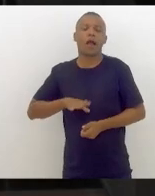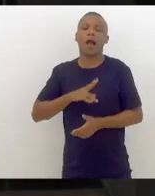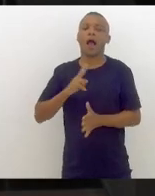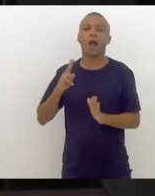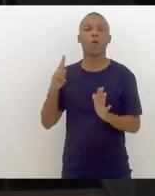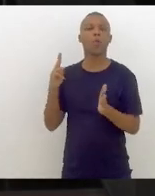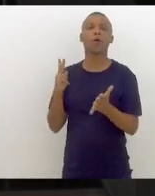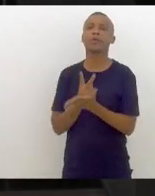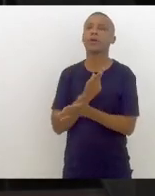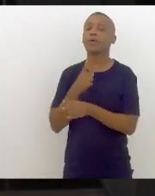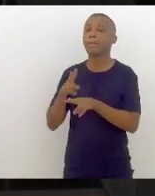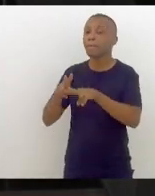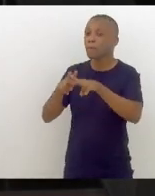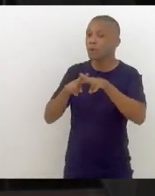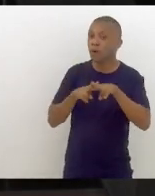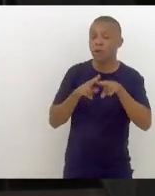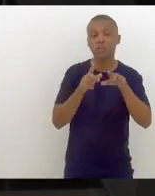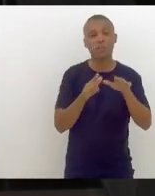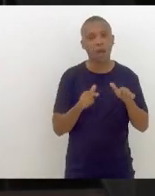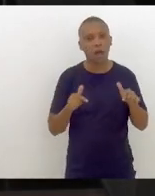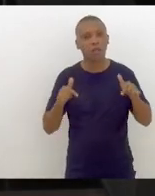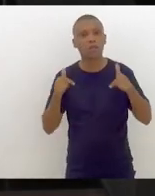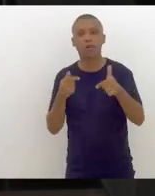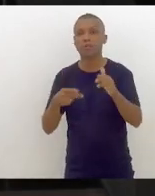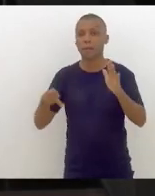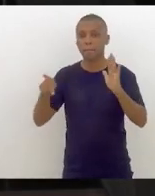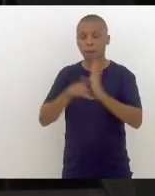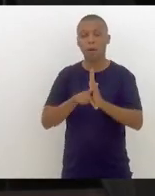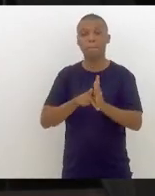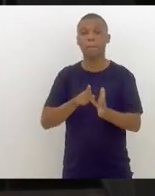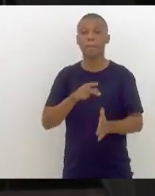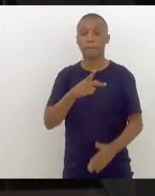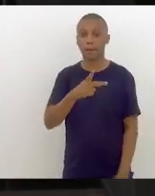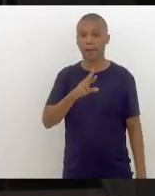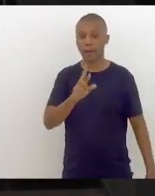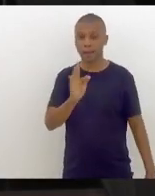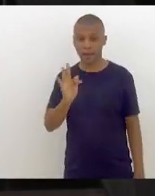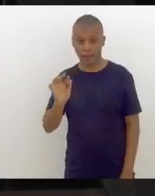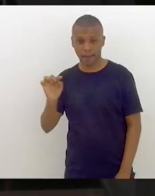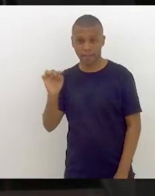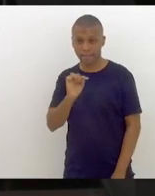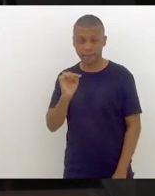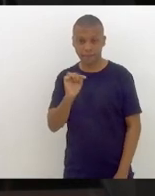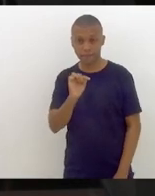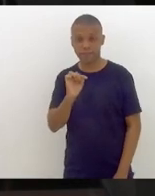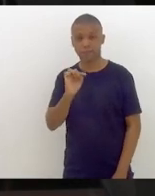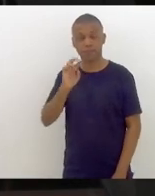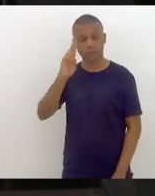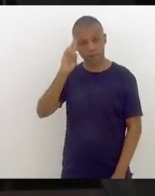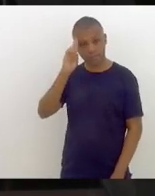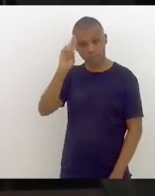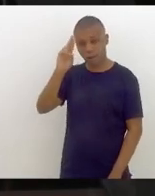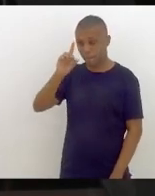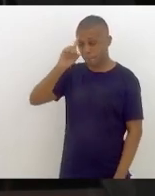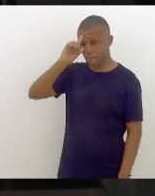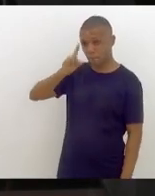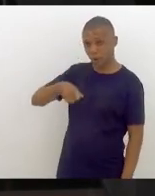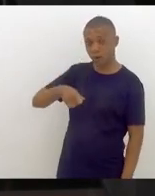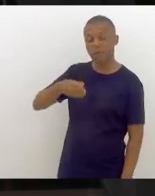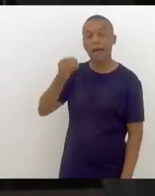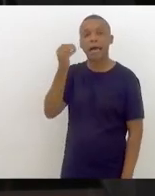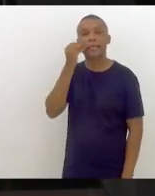função da ação da própria Polícia Rodoviária Federal que ele comanda quando foi fazer